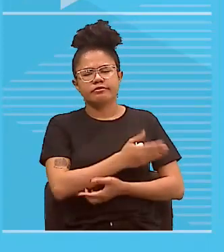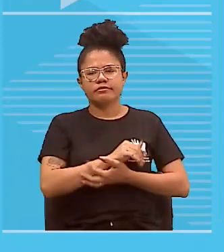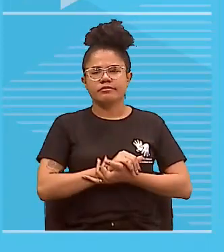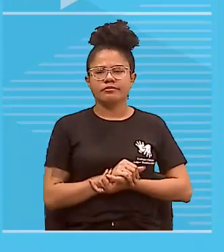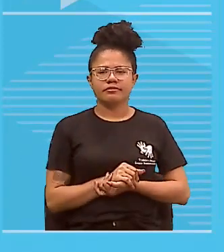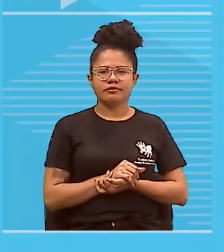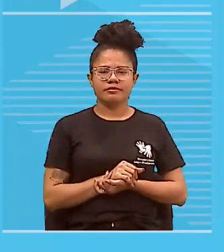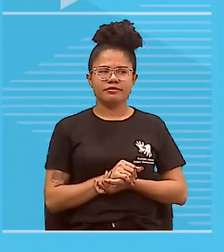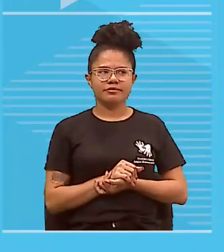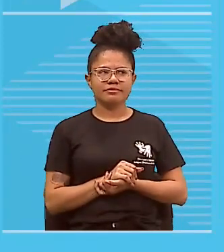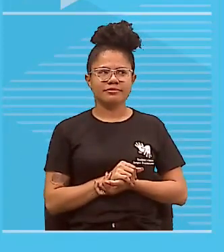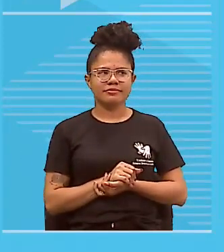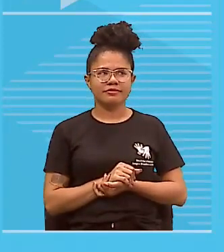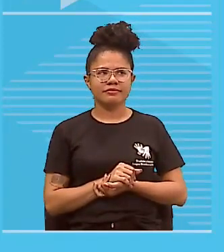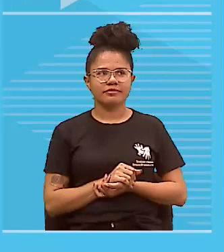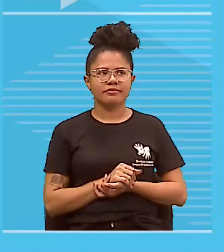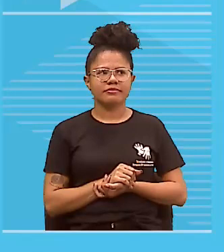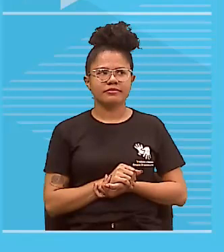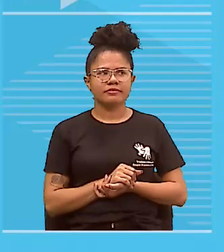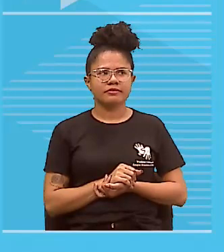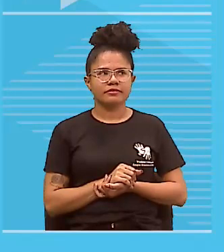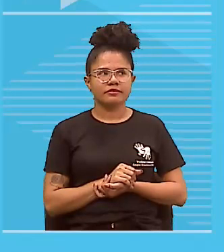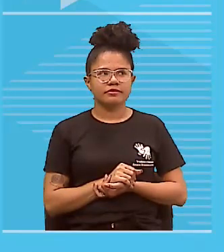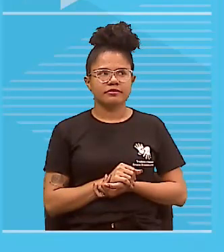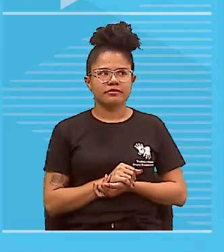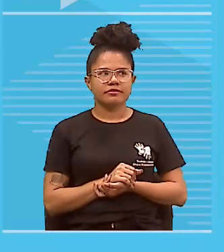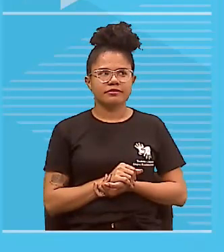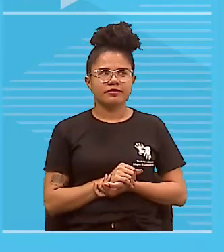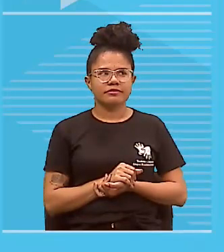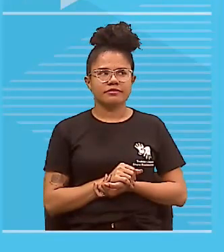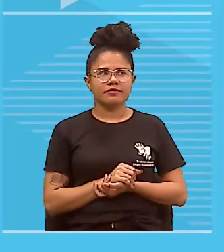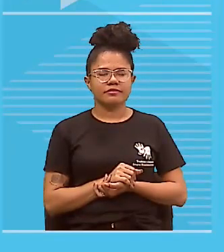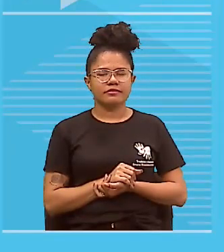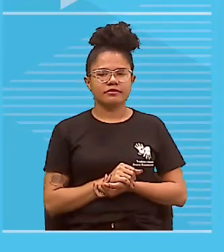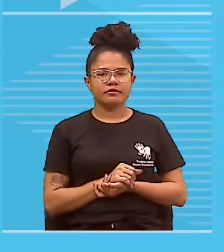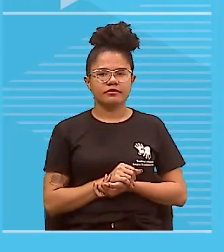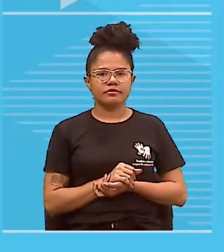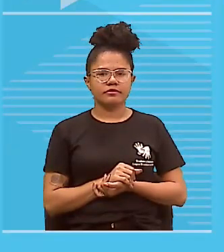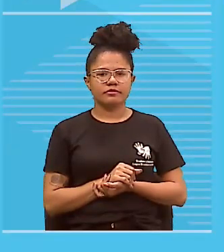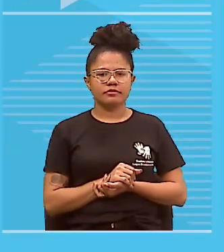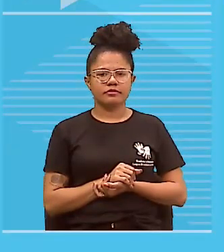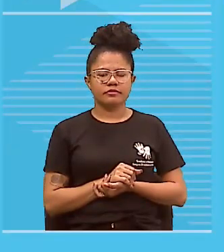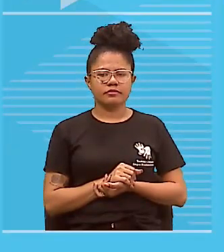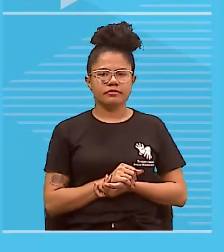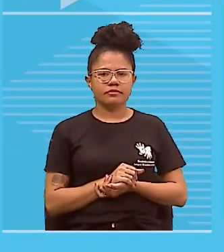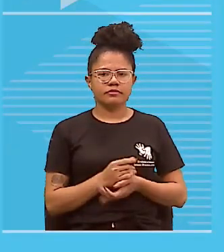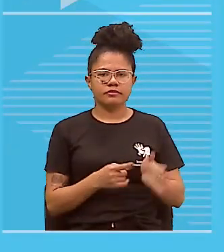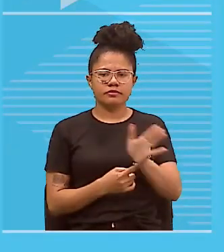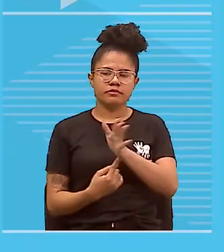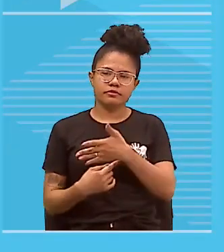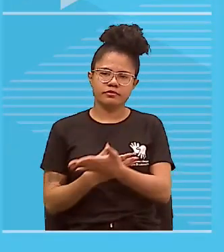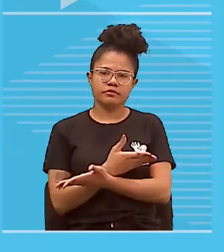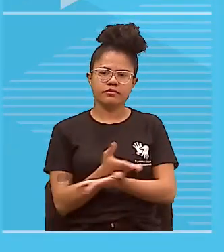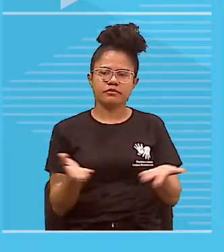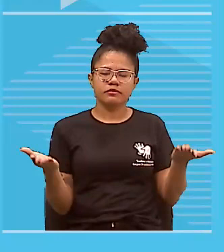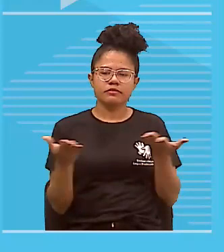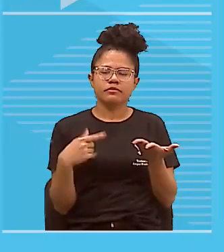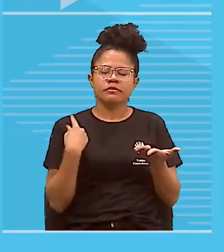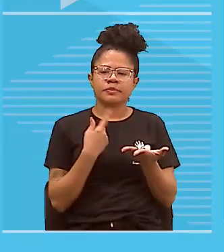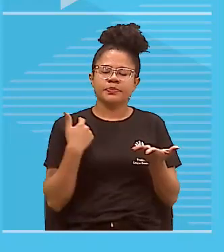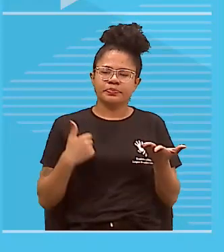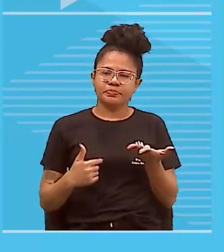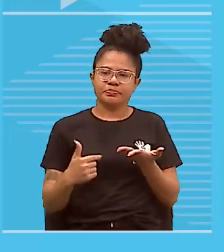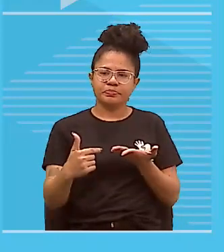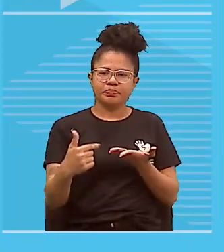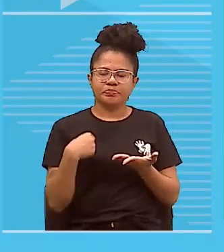primeiro, o que é poluição? Eu vou até voltar aqui e eu vou querer que vocês façam o seguinte para a gente continuar